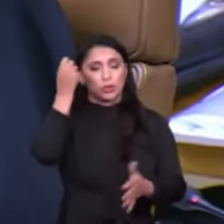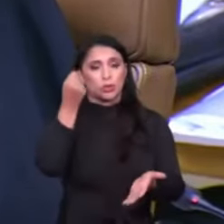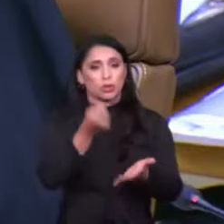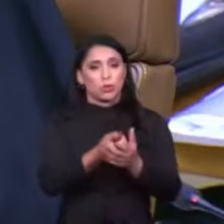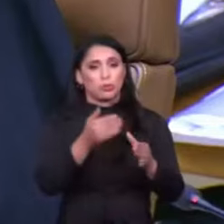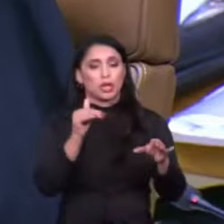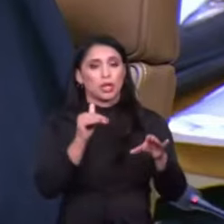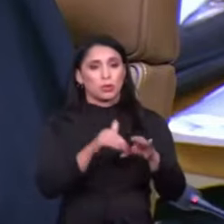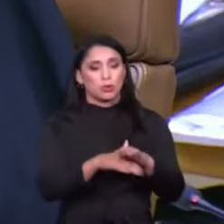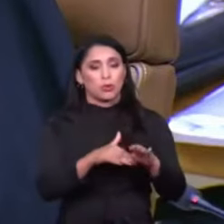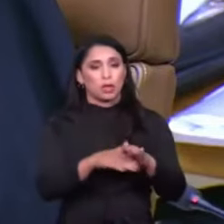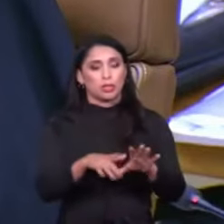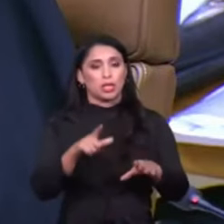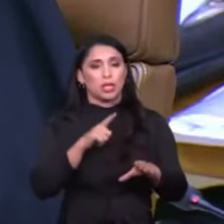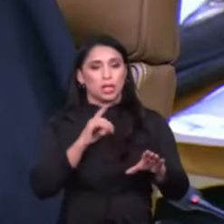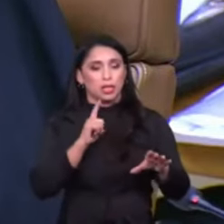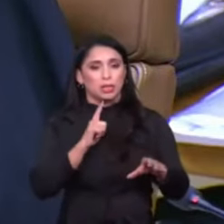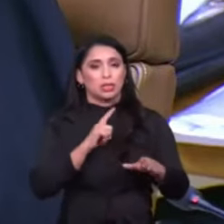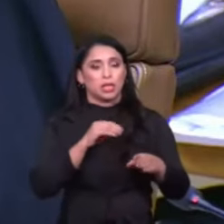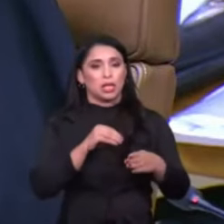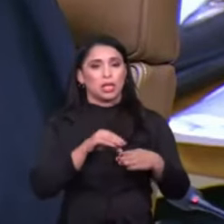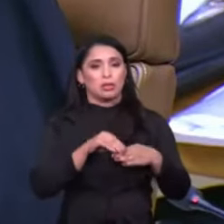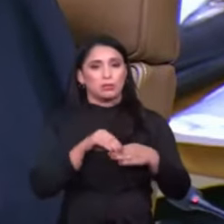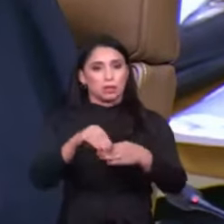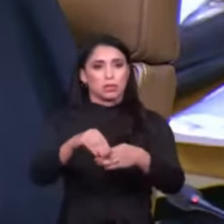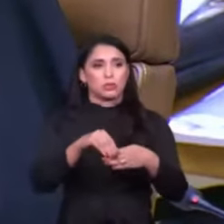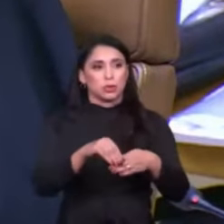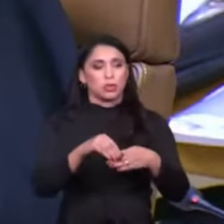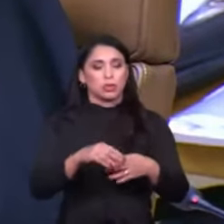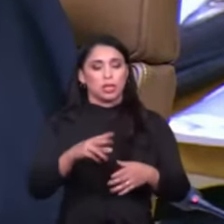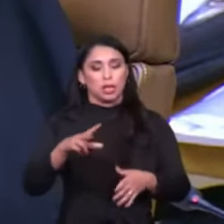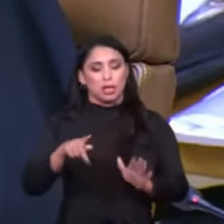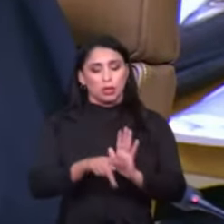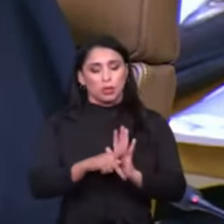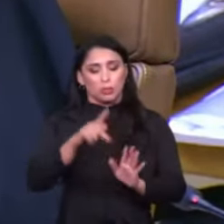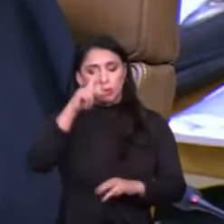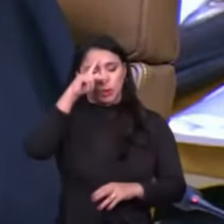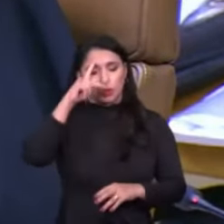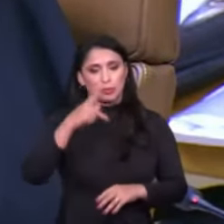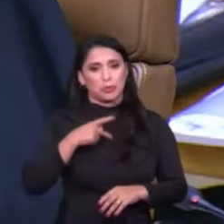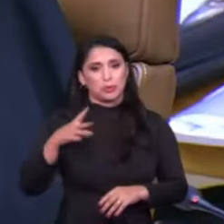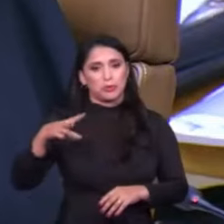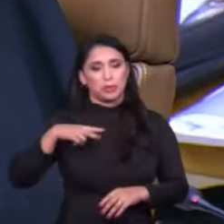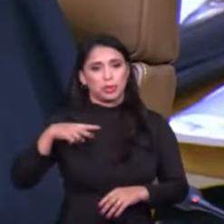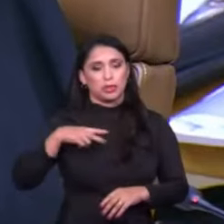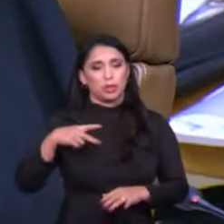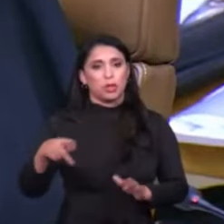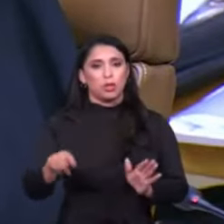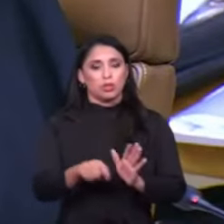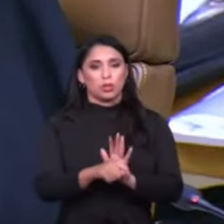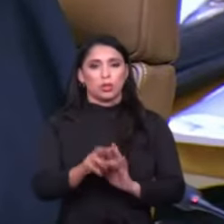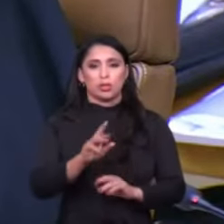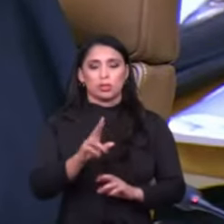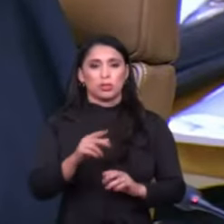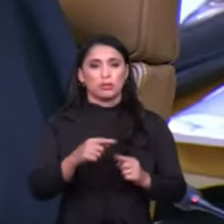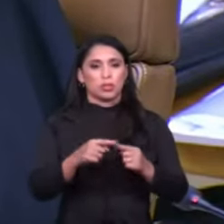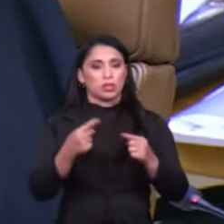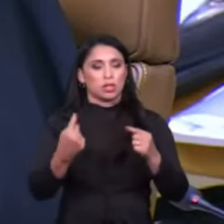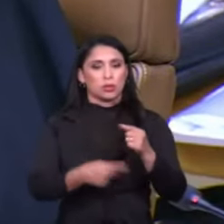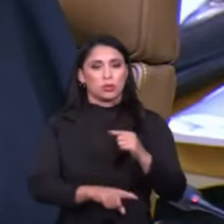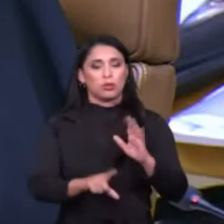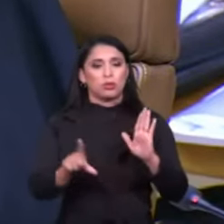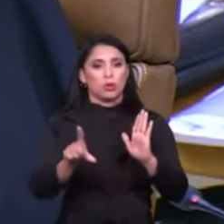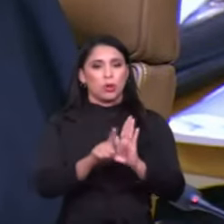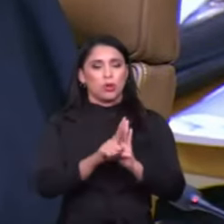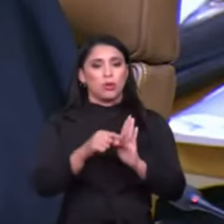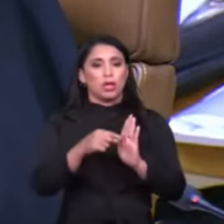guardar, ter em depósito, transportar ou trazer consigo para consumo pessoal, droga sem autorização ou em desacordo com determinação